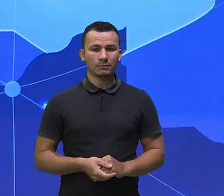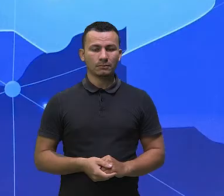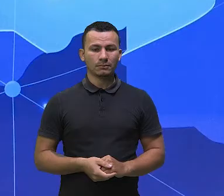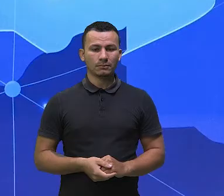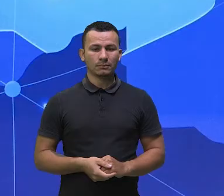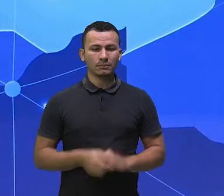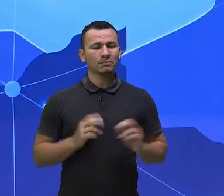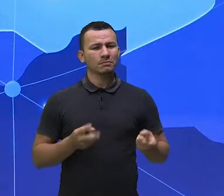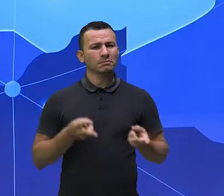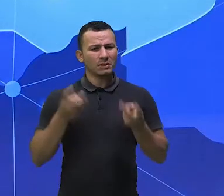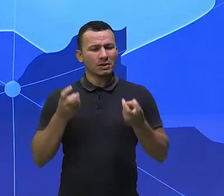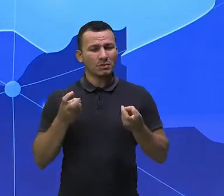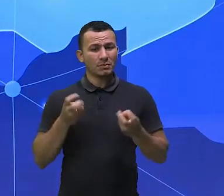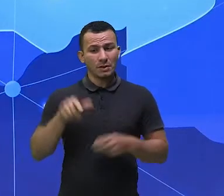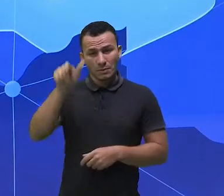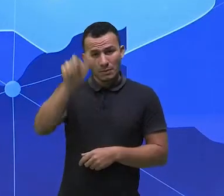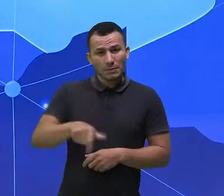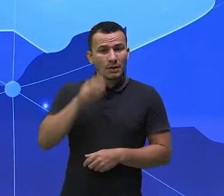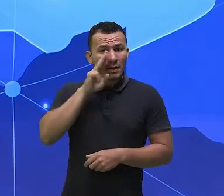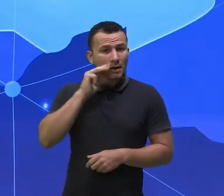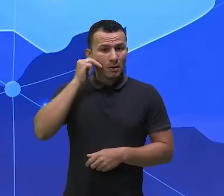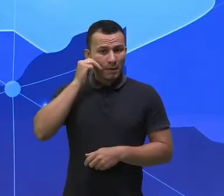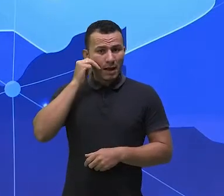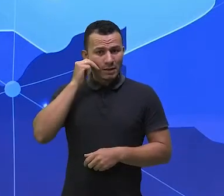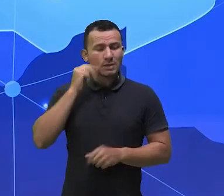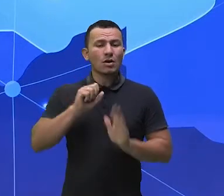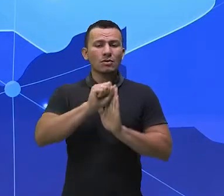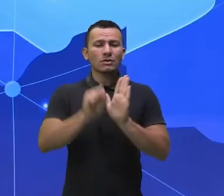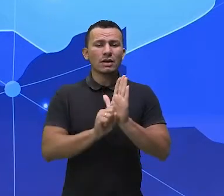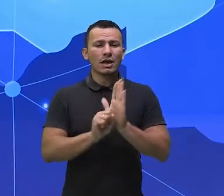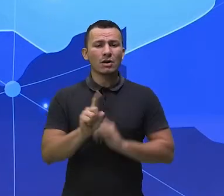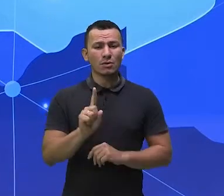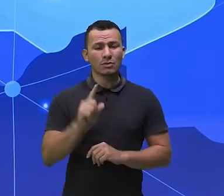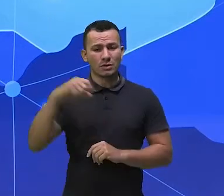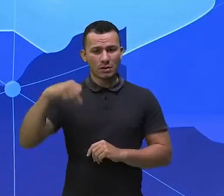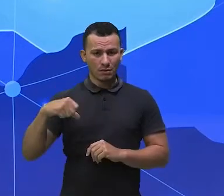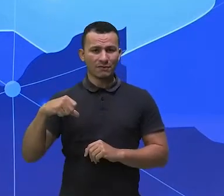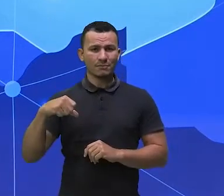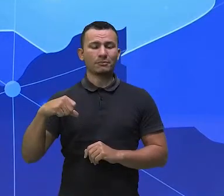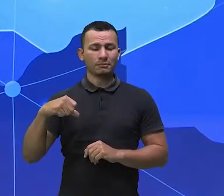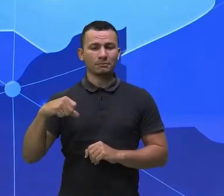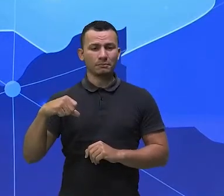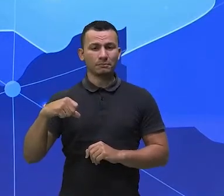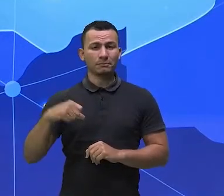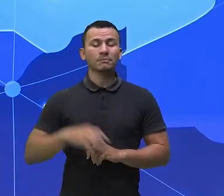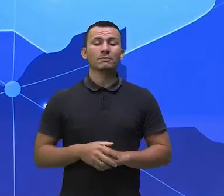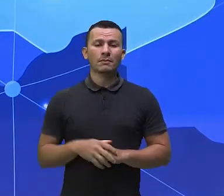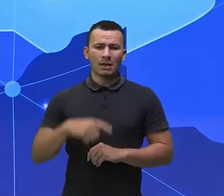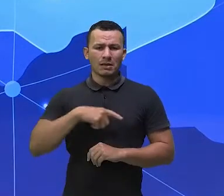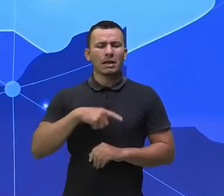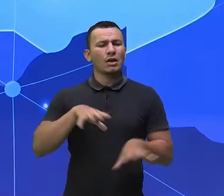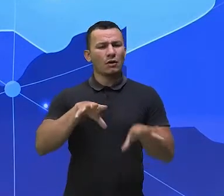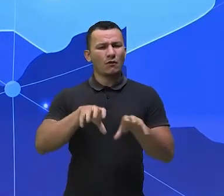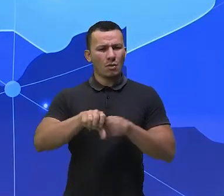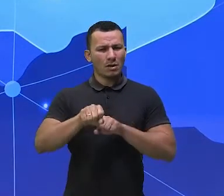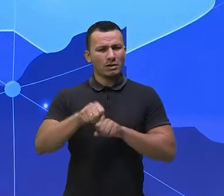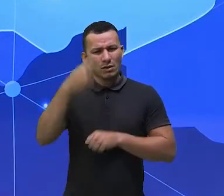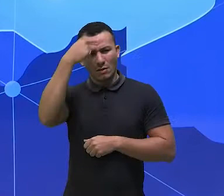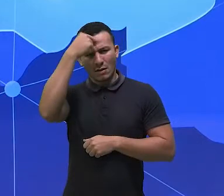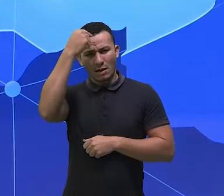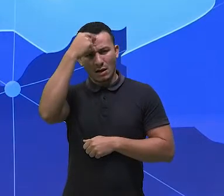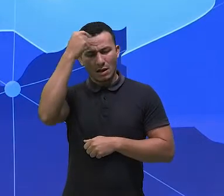Que Marx nasceu no século XIX, nasceu e viveu no século XIX e teve uma formação acadêmica